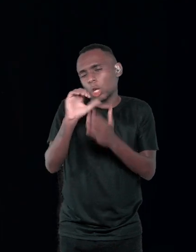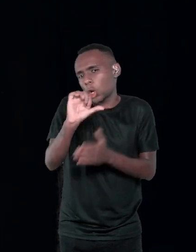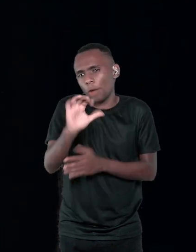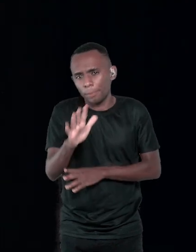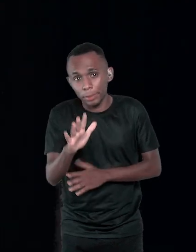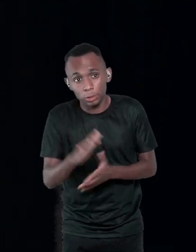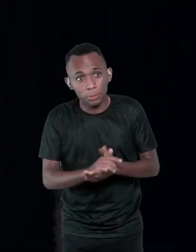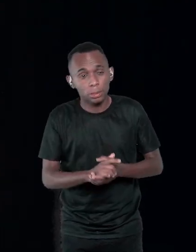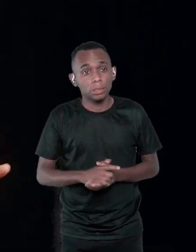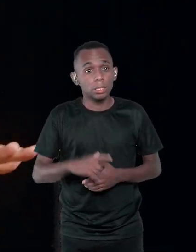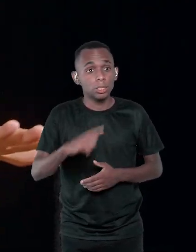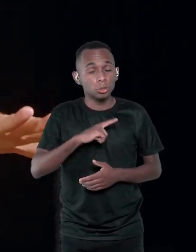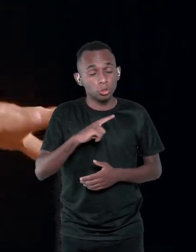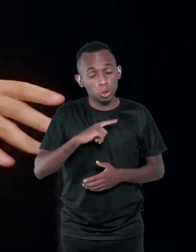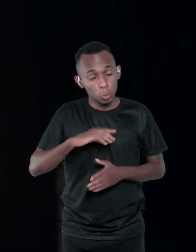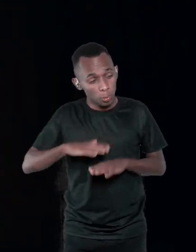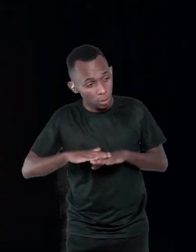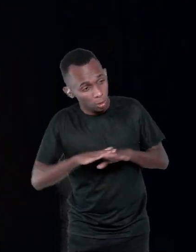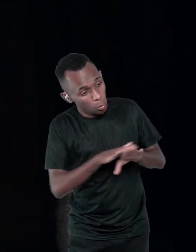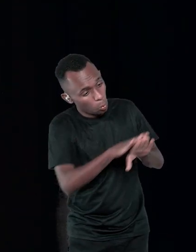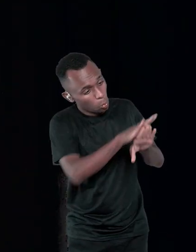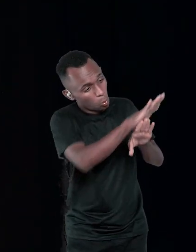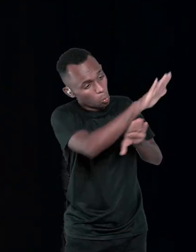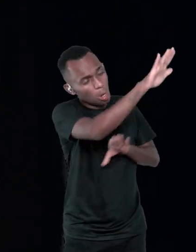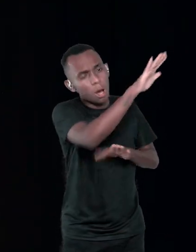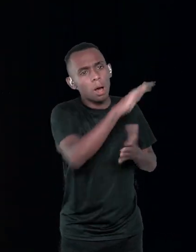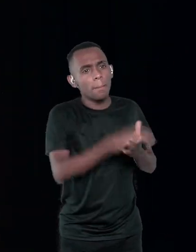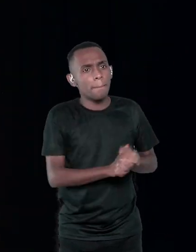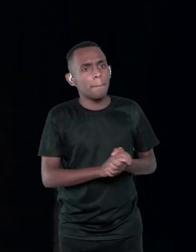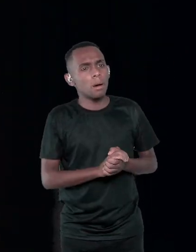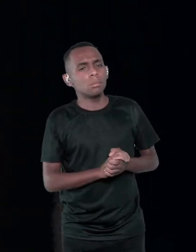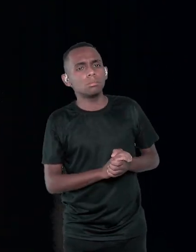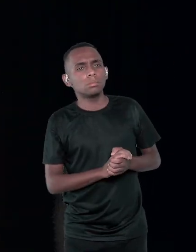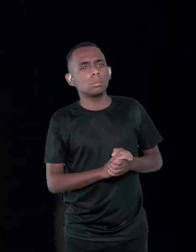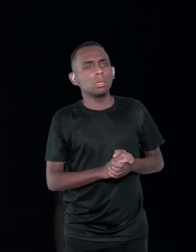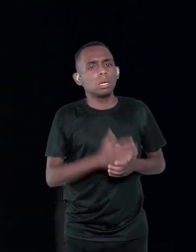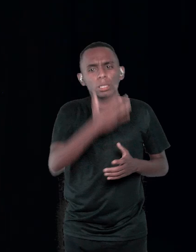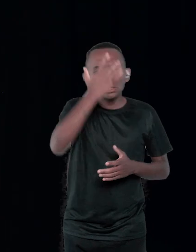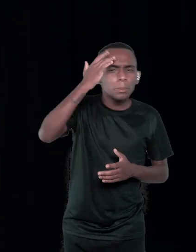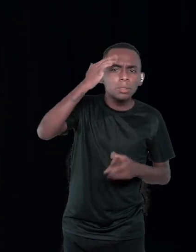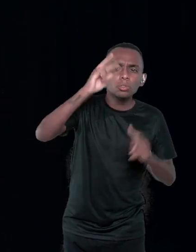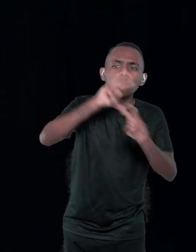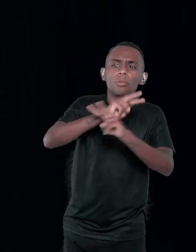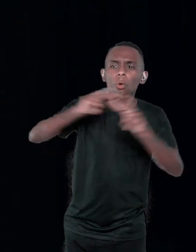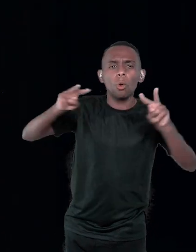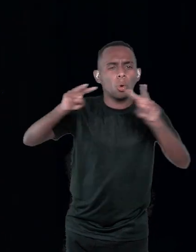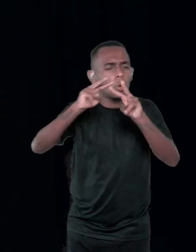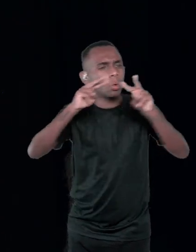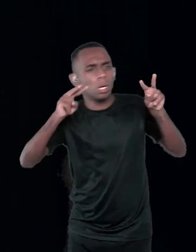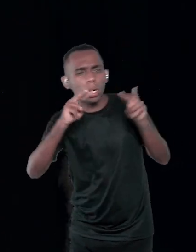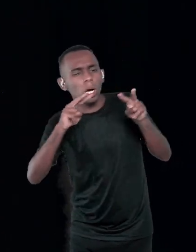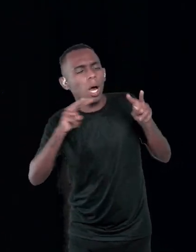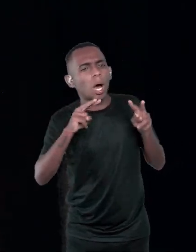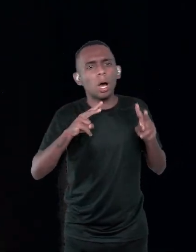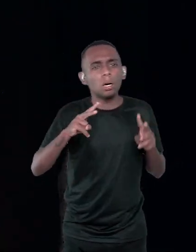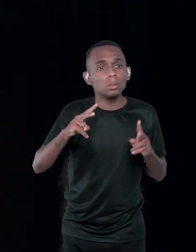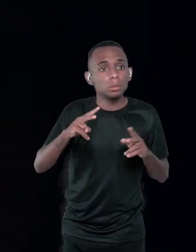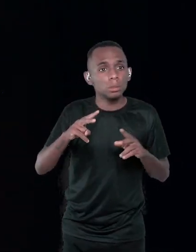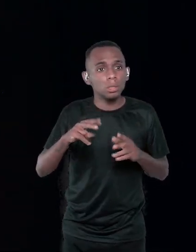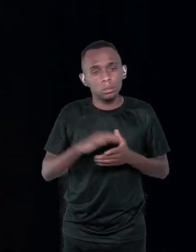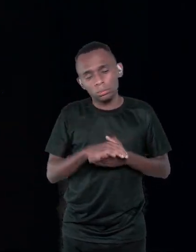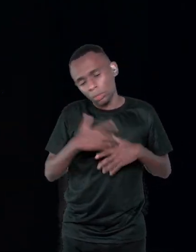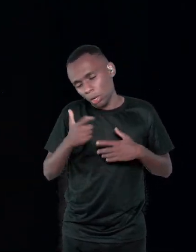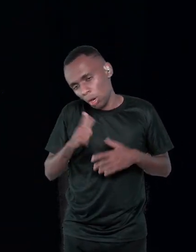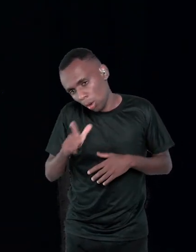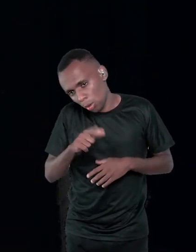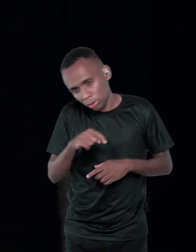Cultura. Tinha uma rampa enorme, assim, uns balcões, né, ao longo dela, as pessoas ficavam olhando, gente de cima olhando, todo mundo olhando eu e